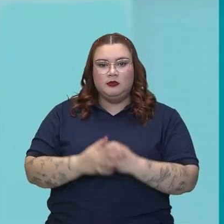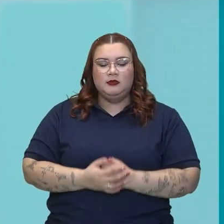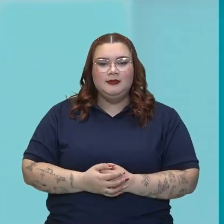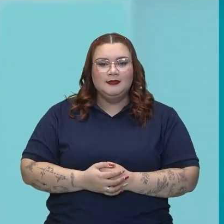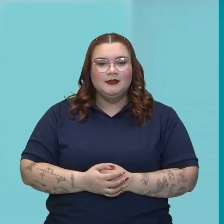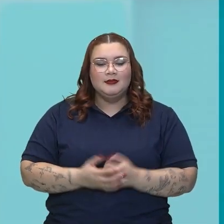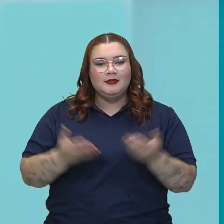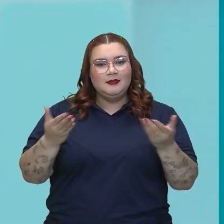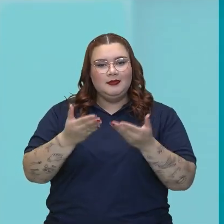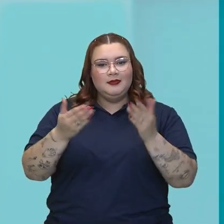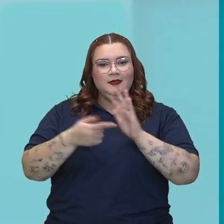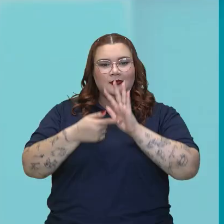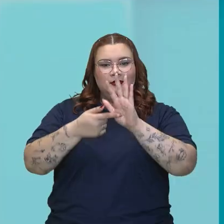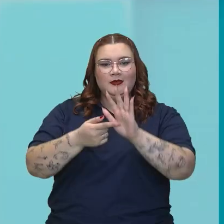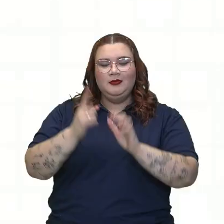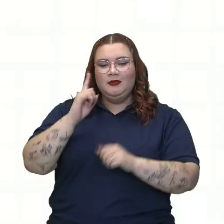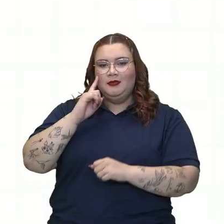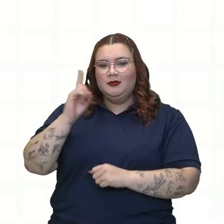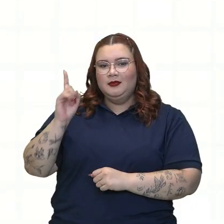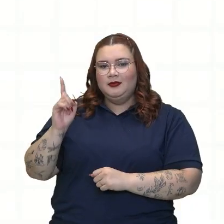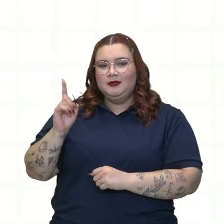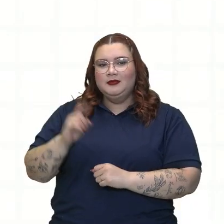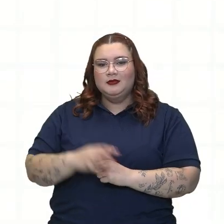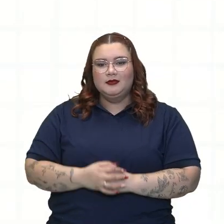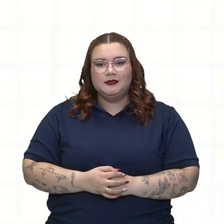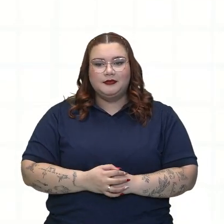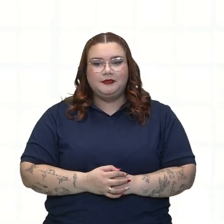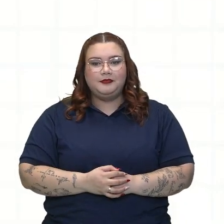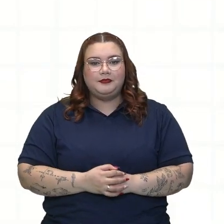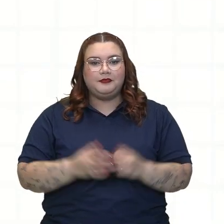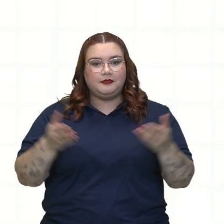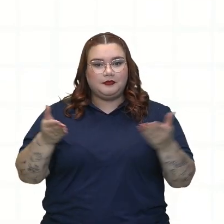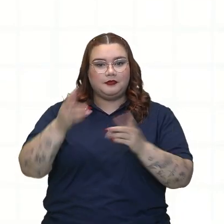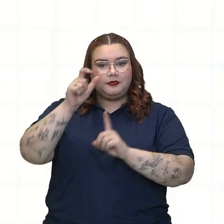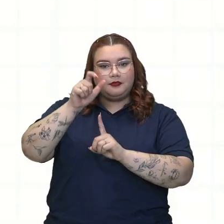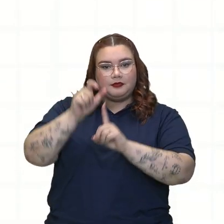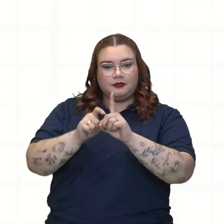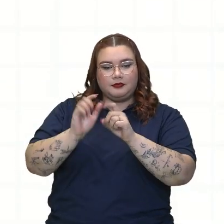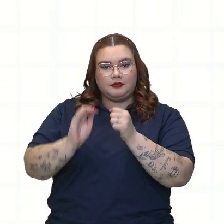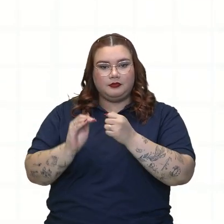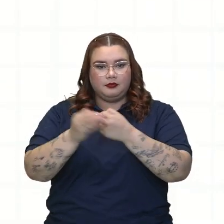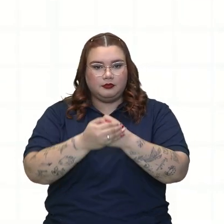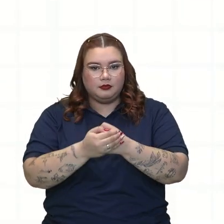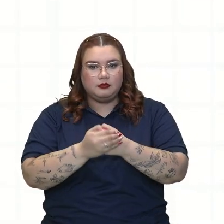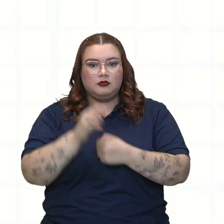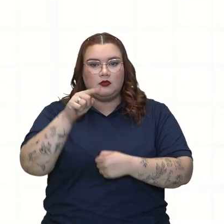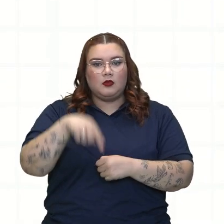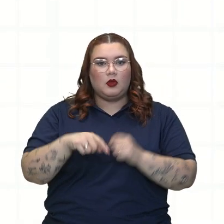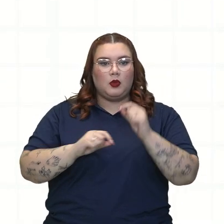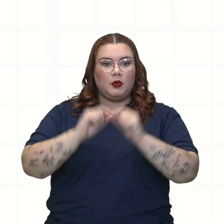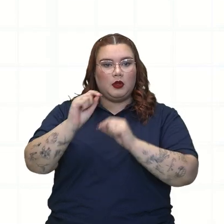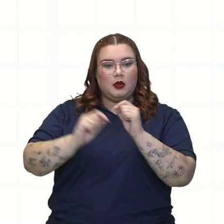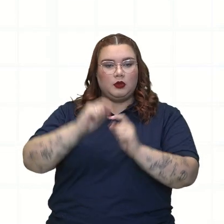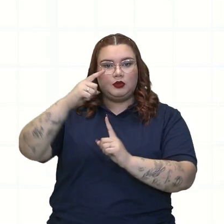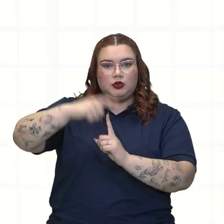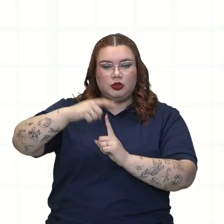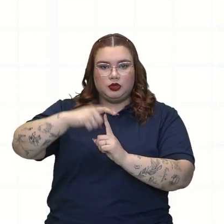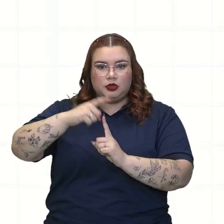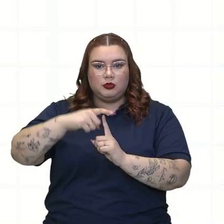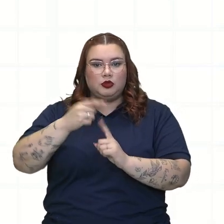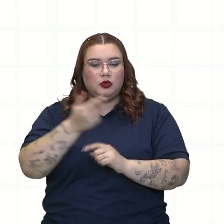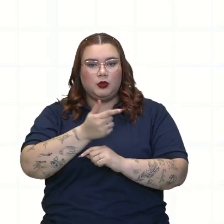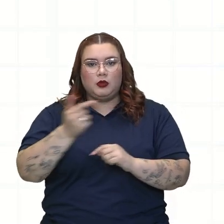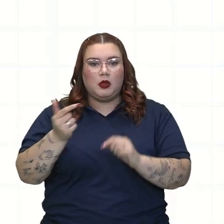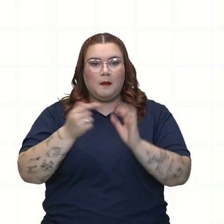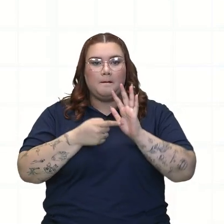vem comigo que o próximo tipo é o sujeito oculto. Olhem só. Acompanhe. Então, o sujeito oculto é justamente aquele que não aparece